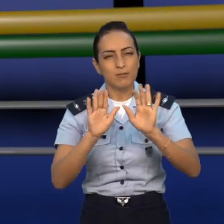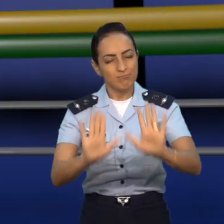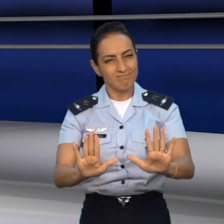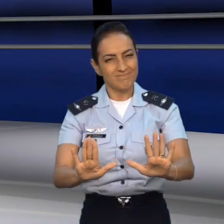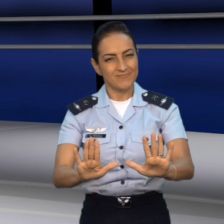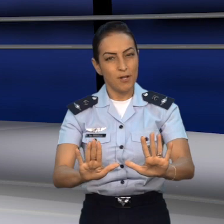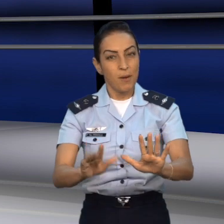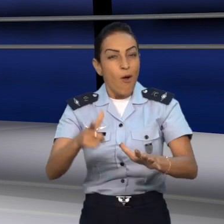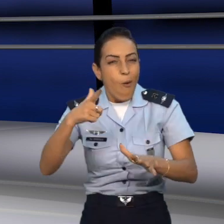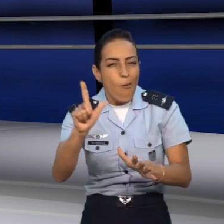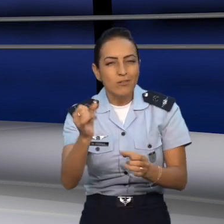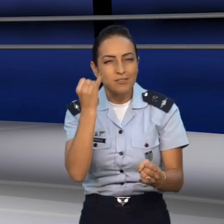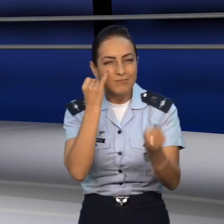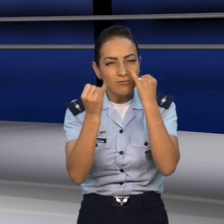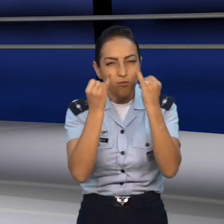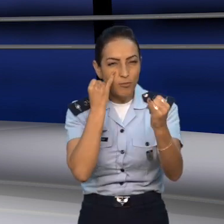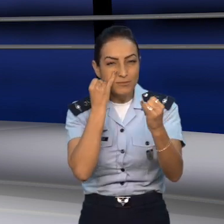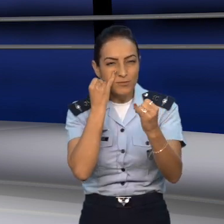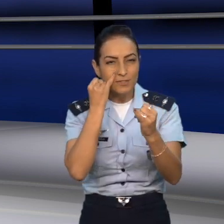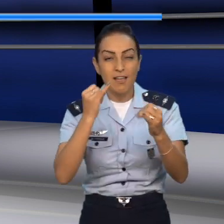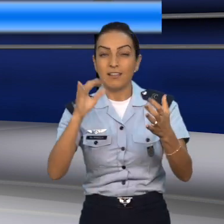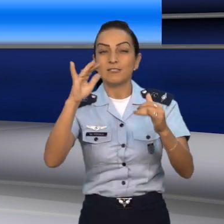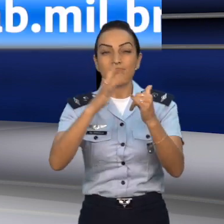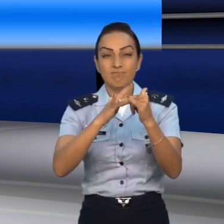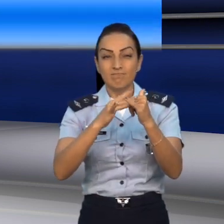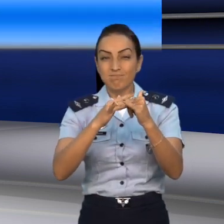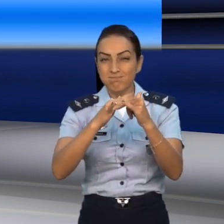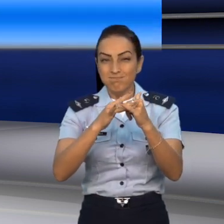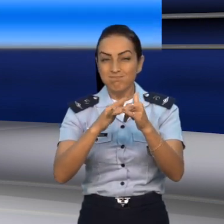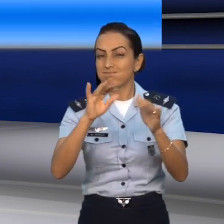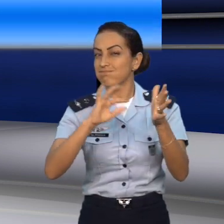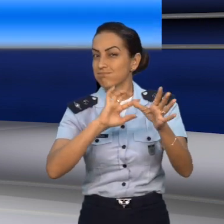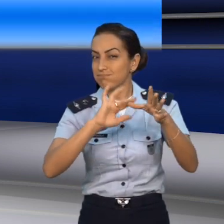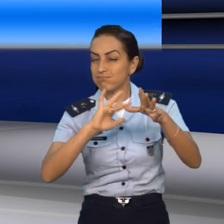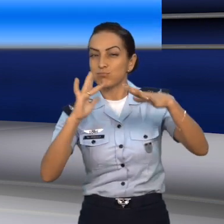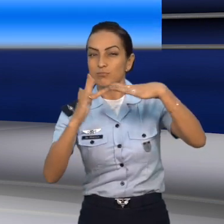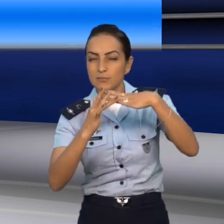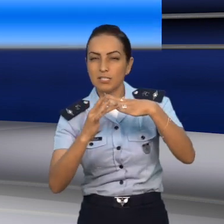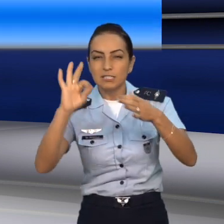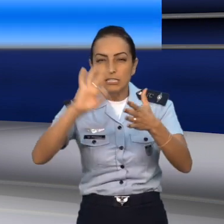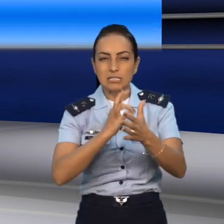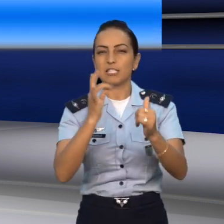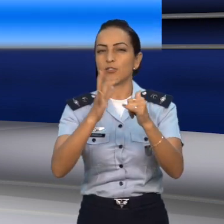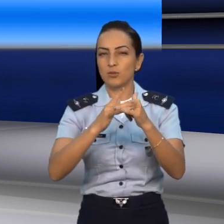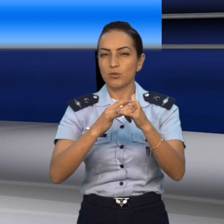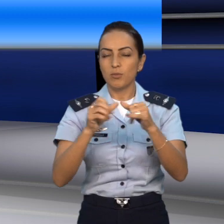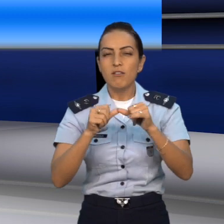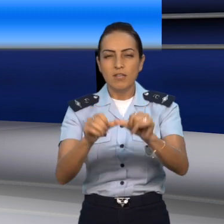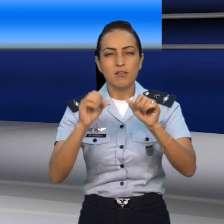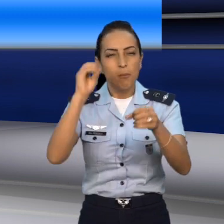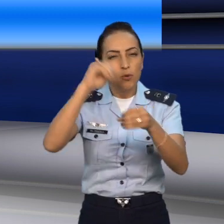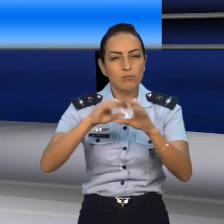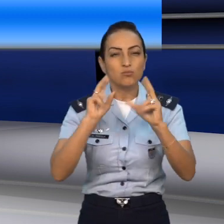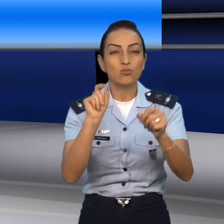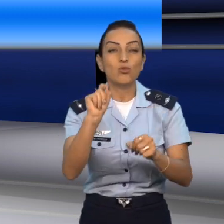fica por aqui. Para acompanhar outras notícias, acesse as nossas redes sociais, inscreva-se em nosso canal no YouTube e